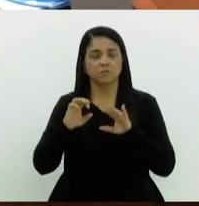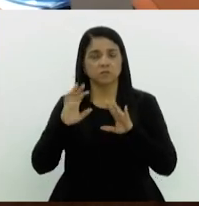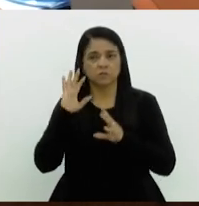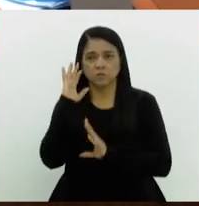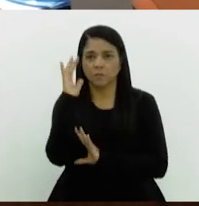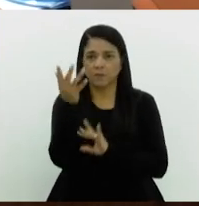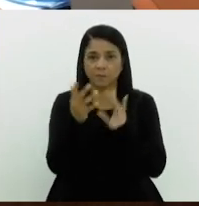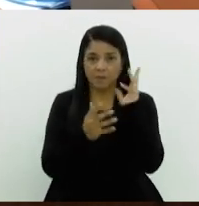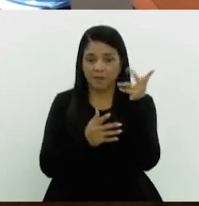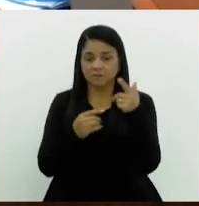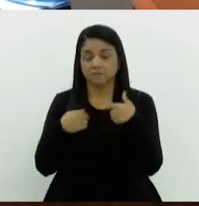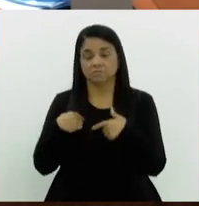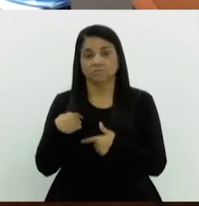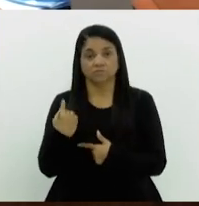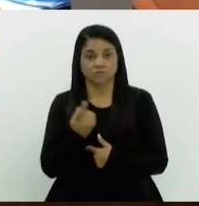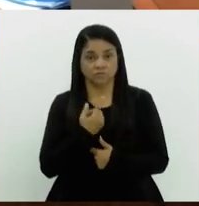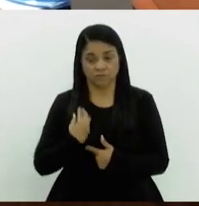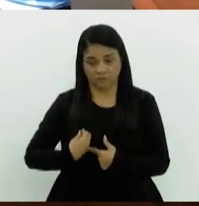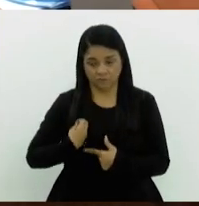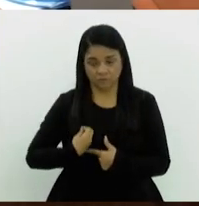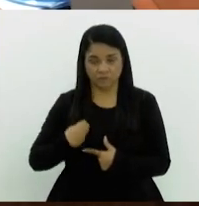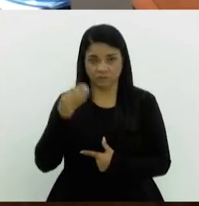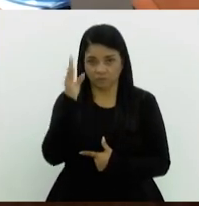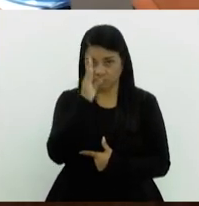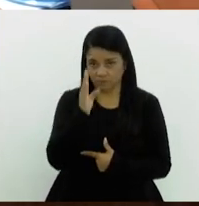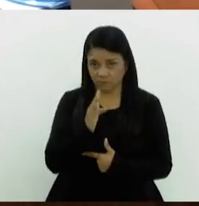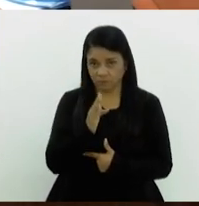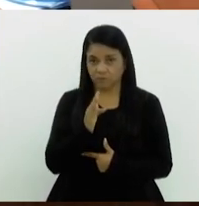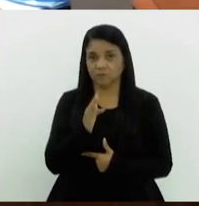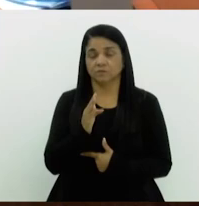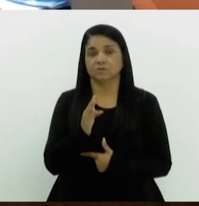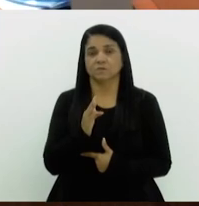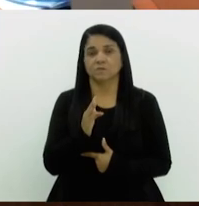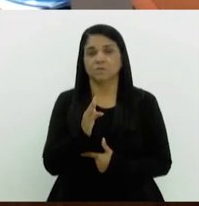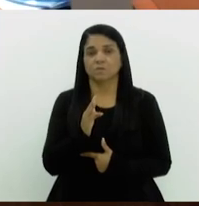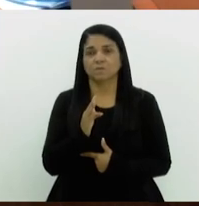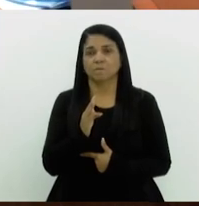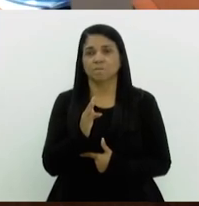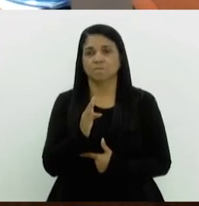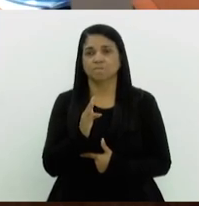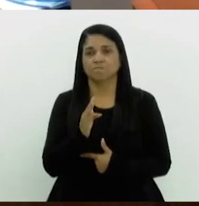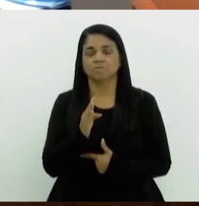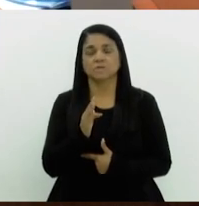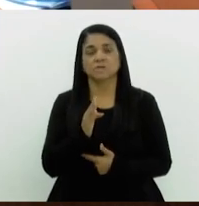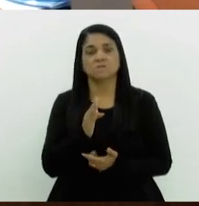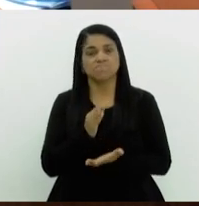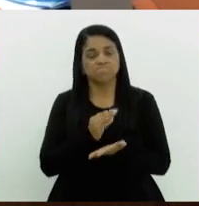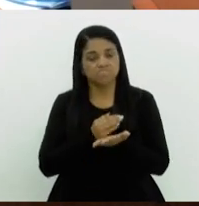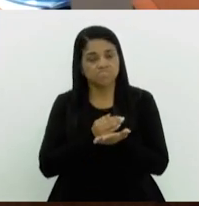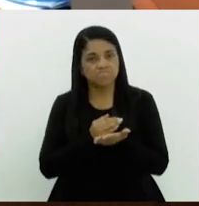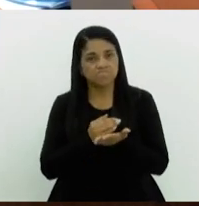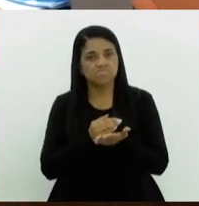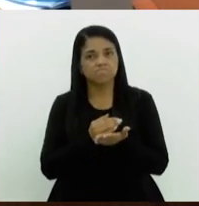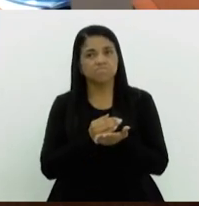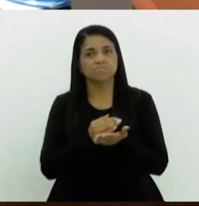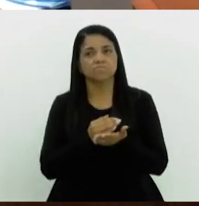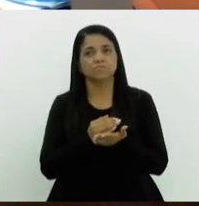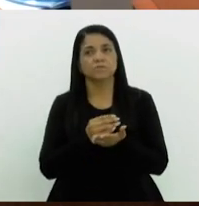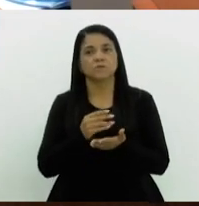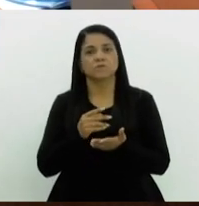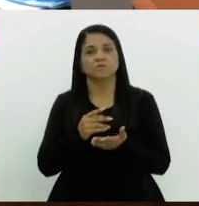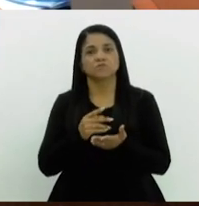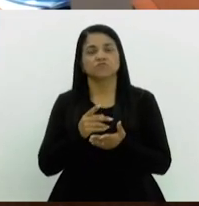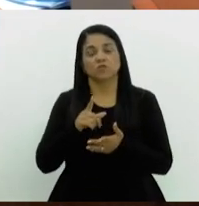num país que se construiu a partir, né, da plantation, a partir